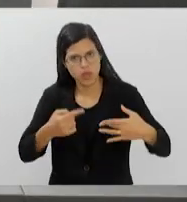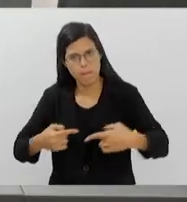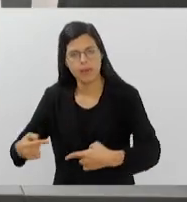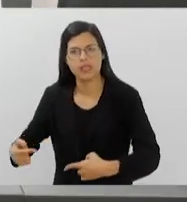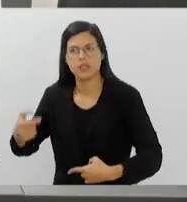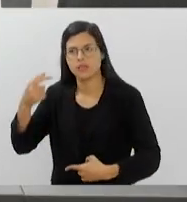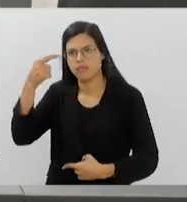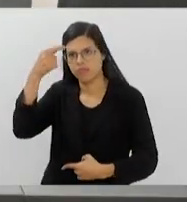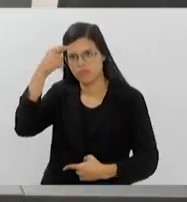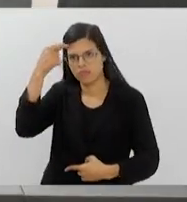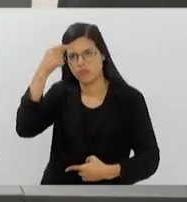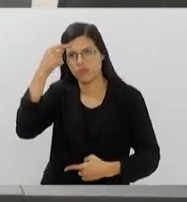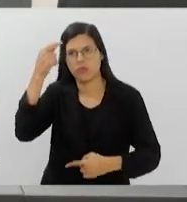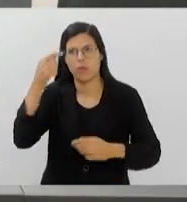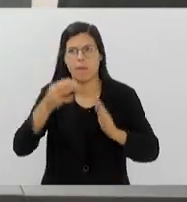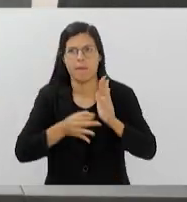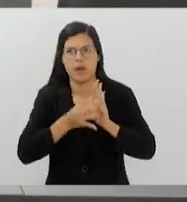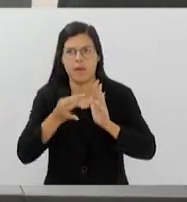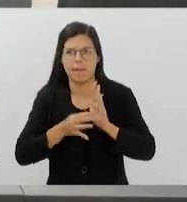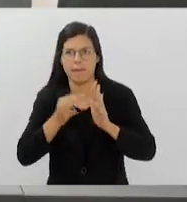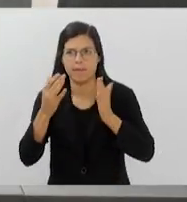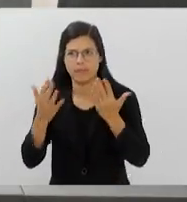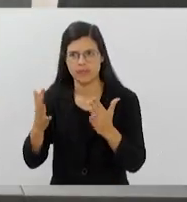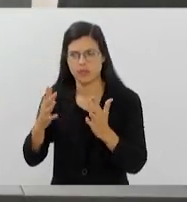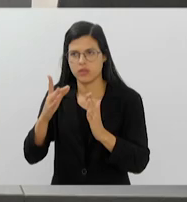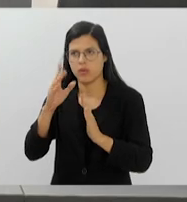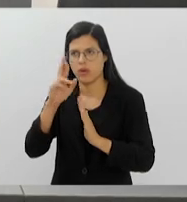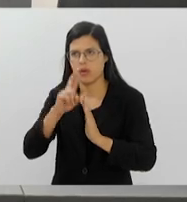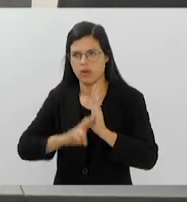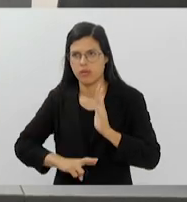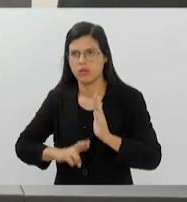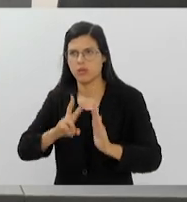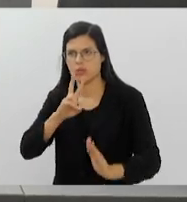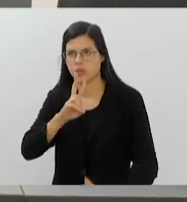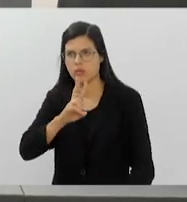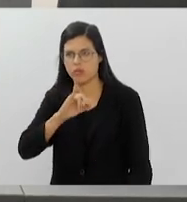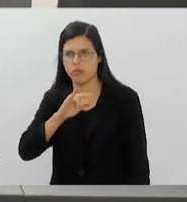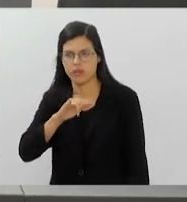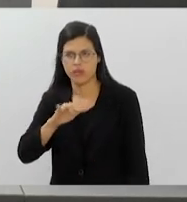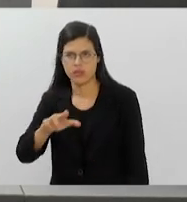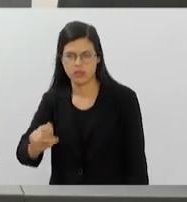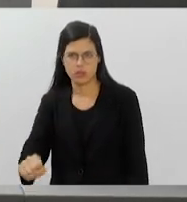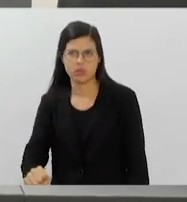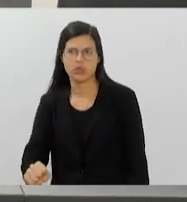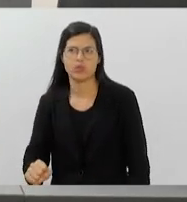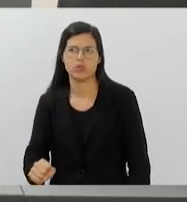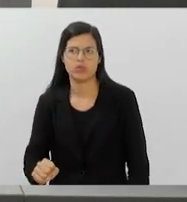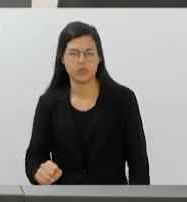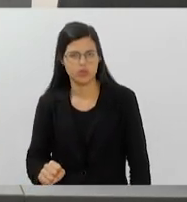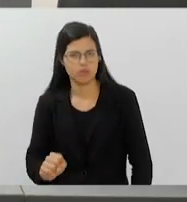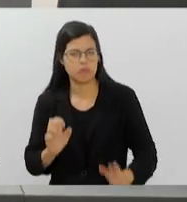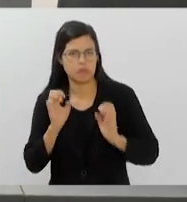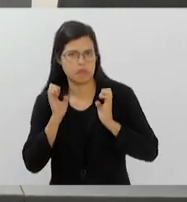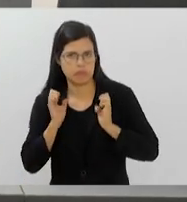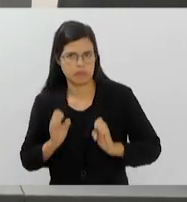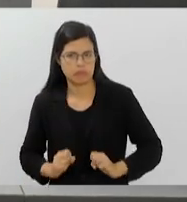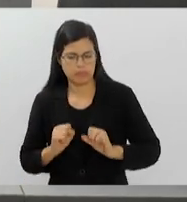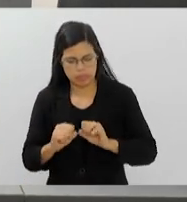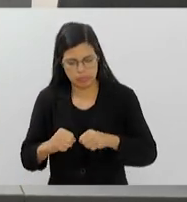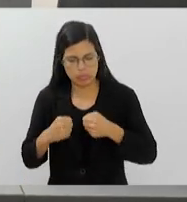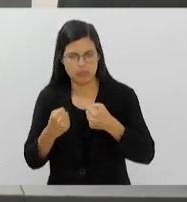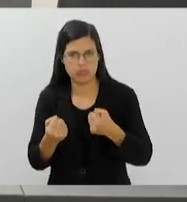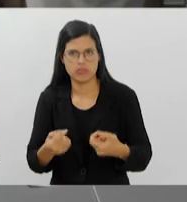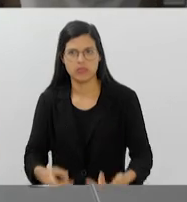pareceres, parabenizar o relator, deputado Vinícius Cozzolino, pela prudência e pelo esmero de...